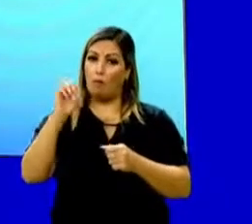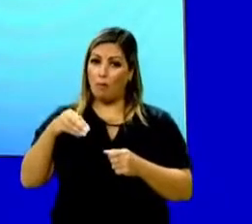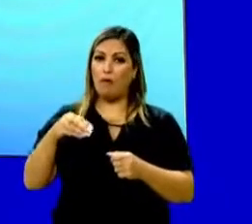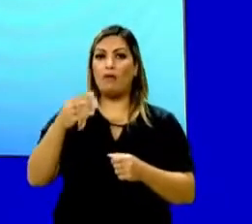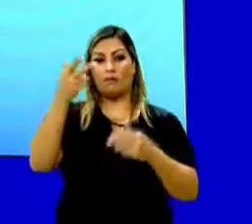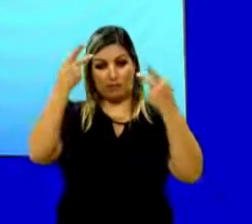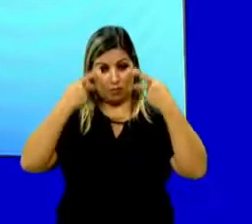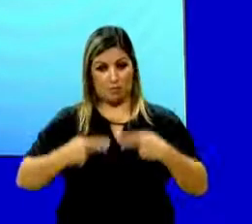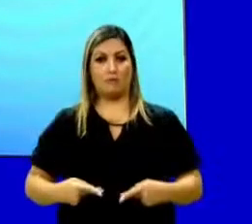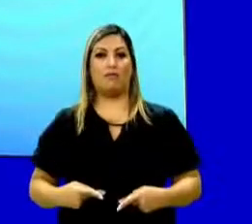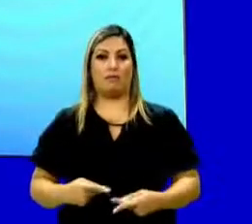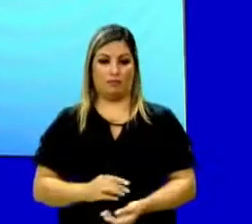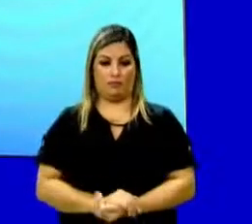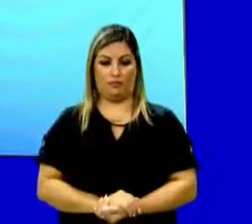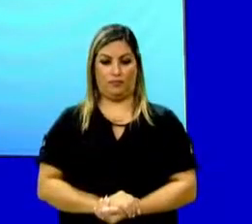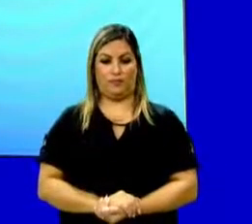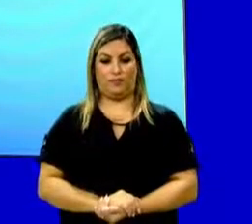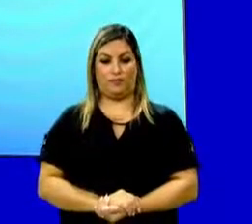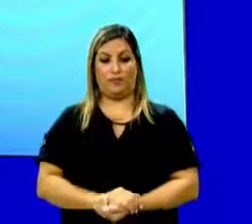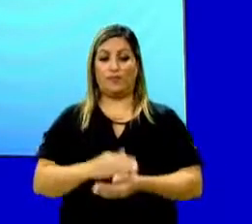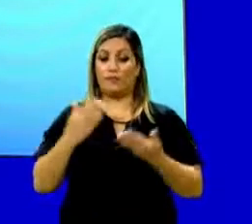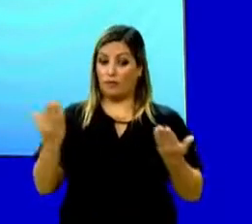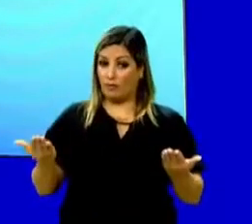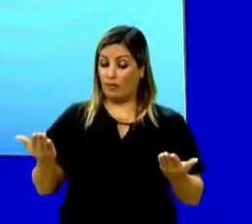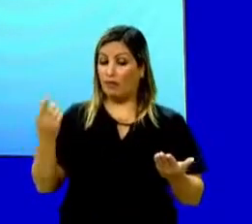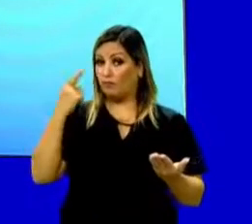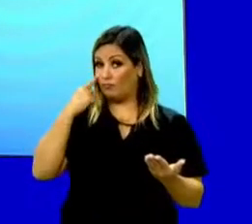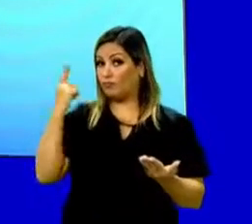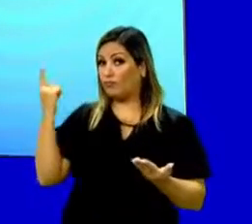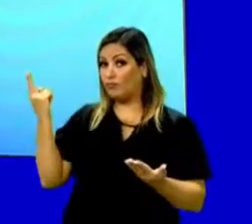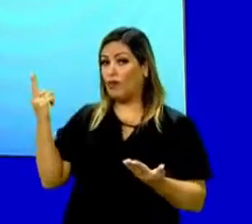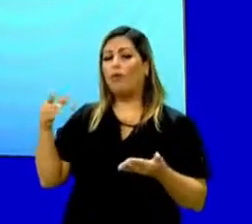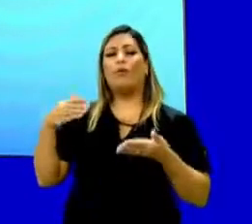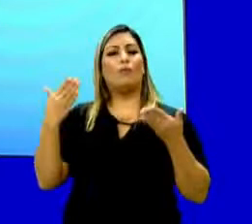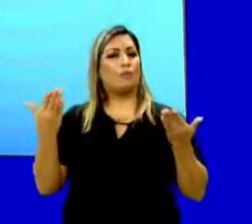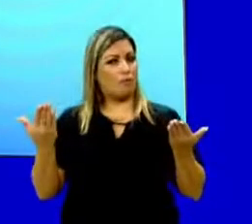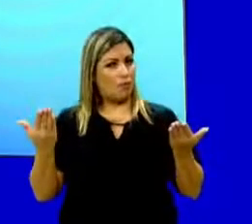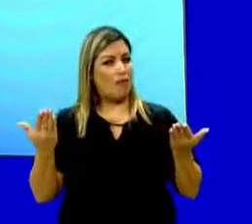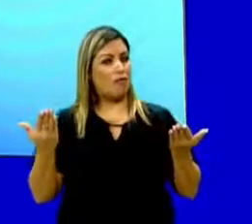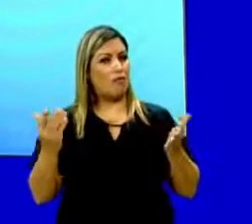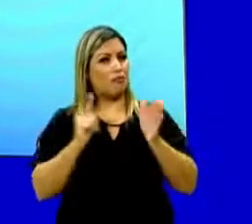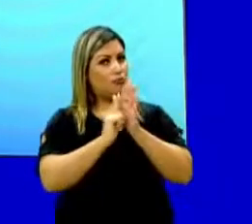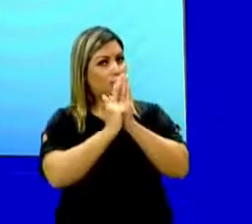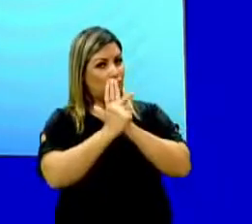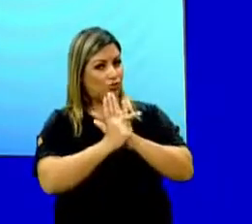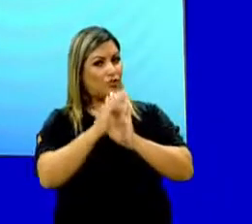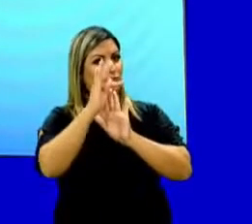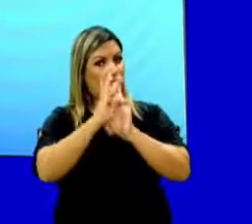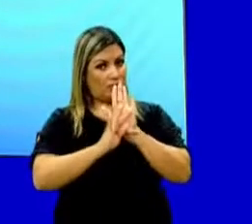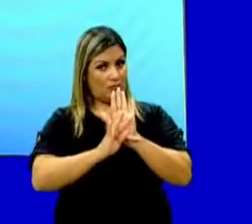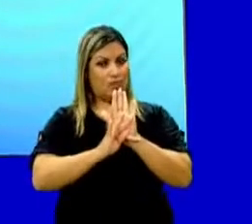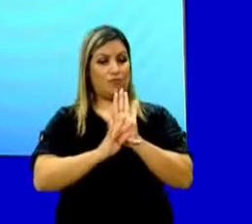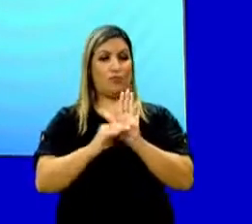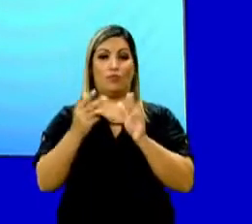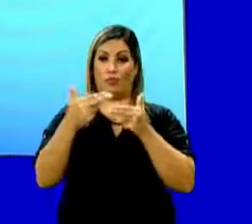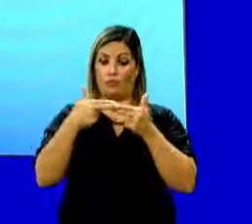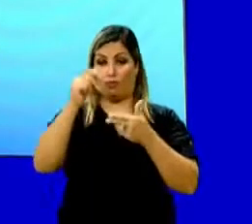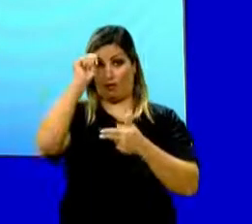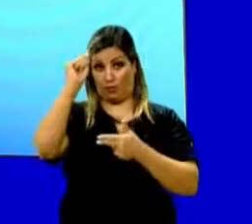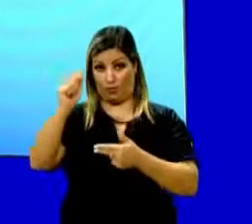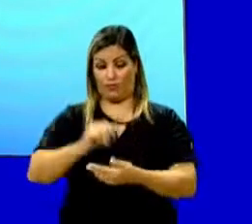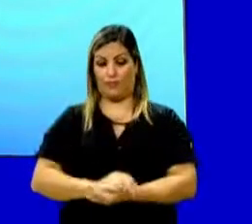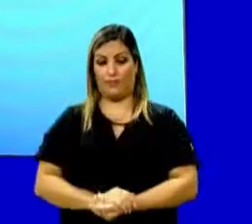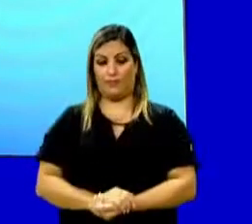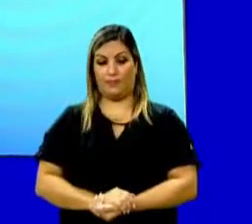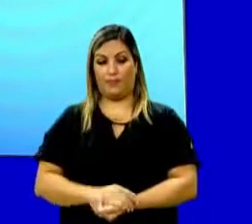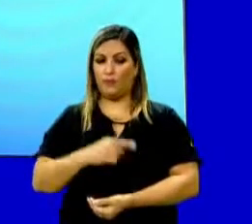do homem. Então, nesse caso aqui, qual é, né, o gênero textual utilizado pelo autor?